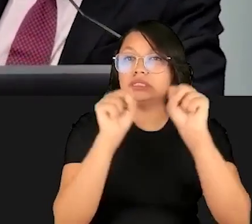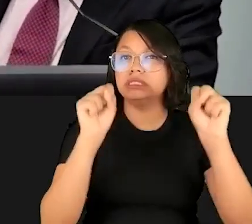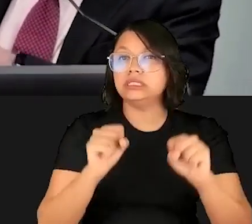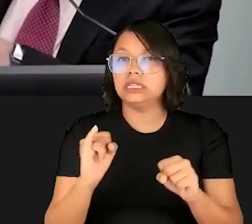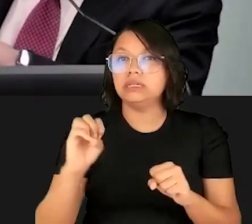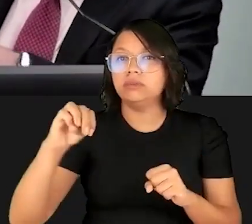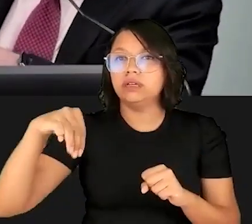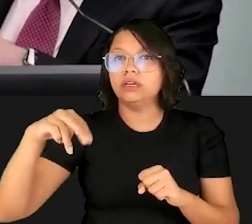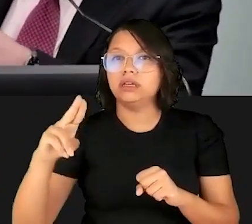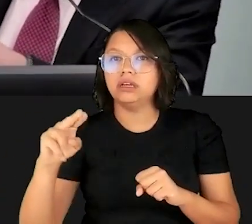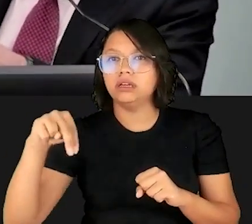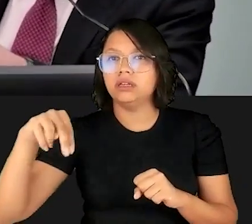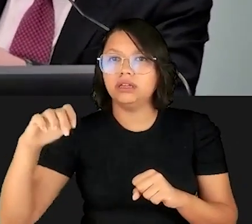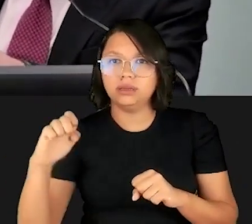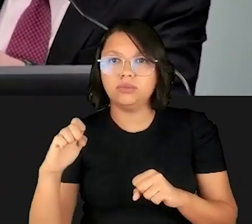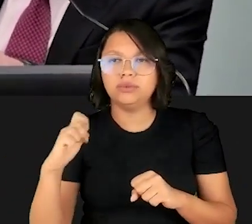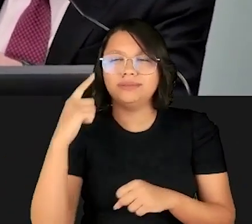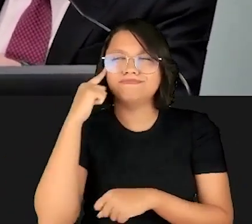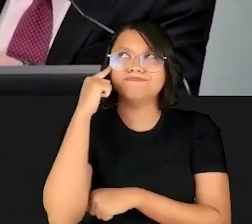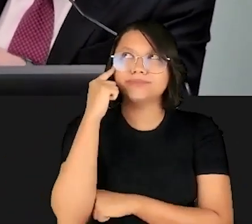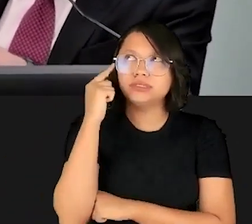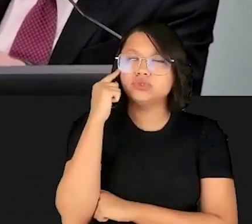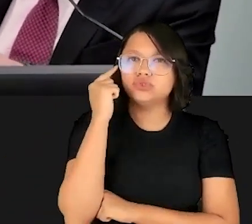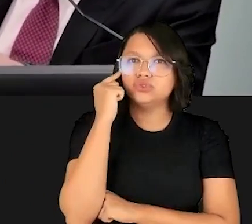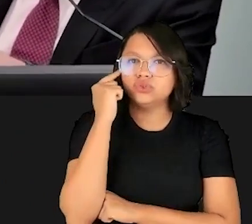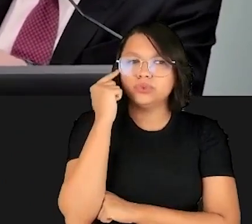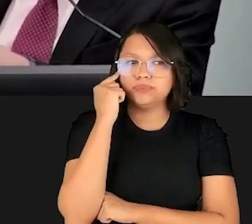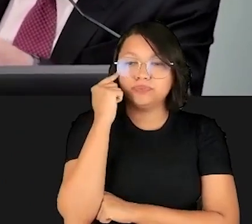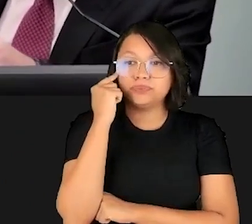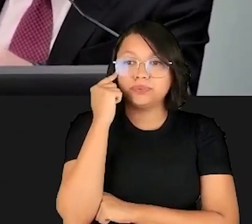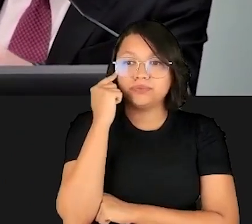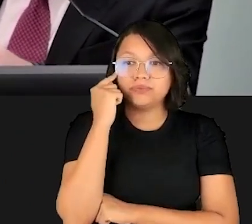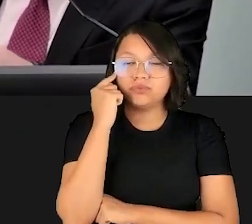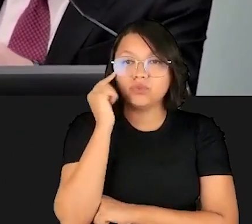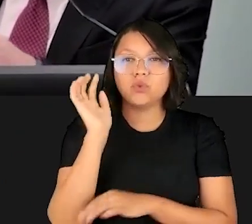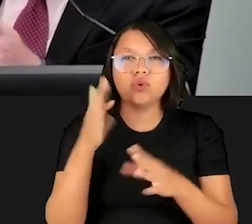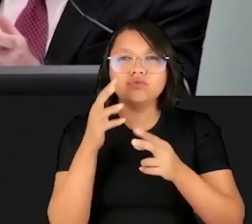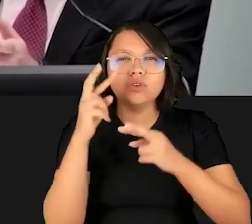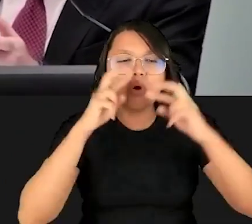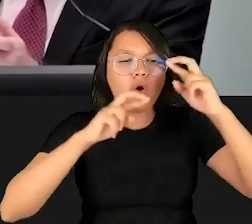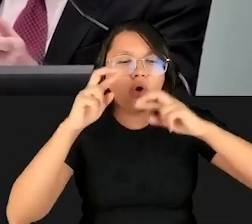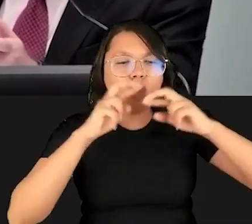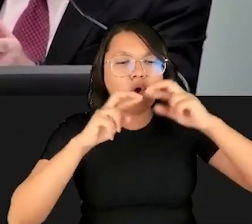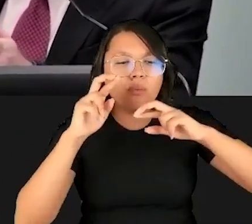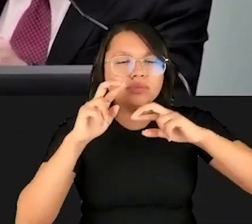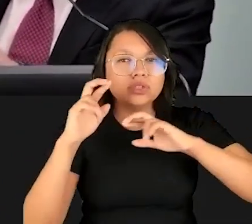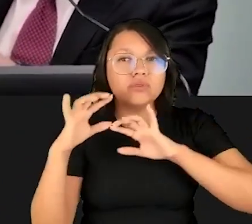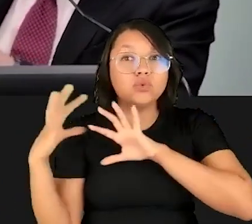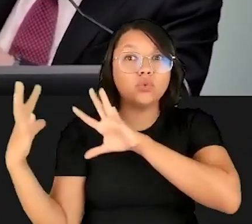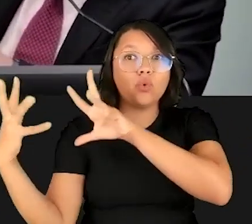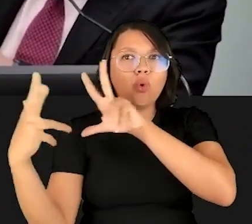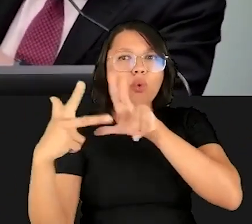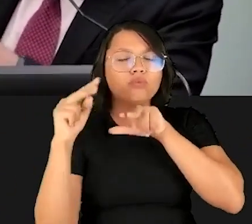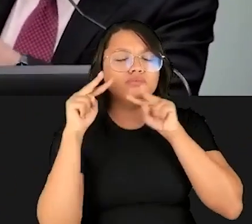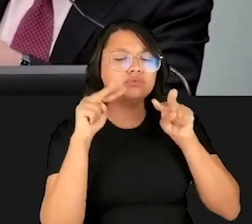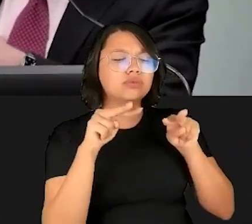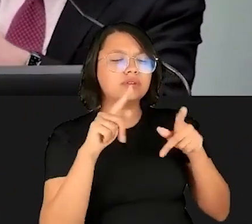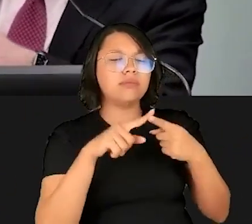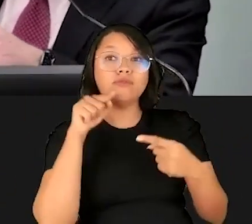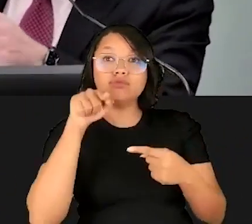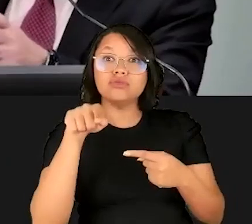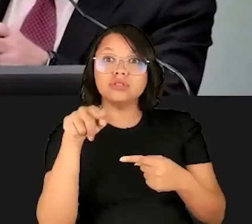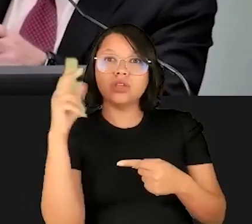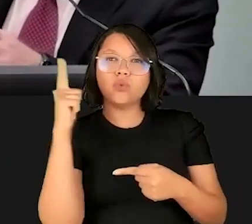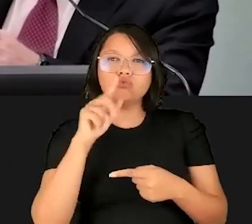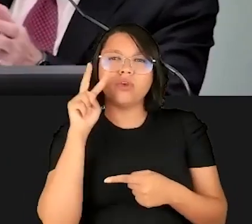e ele pensou, ele teve aquele momento de genialidade. A genialidade é quando você observa algo que está todo mundo vendo e você vê algo mais, né?